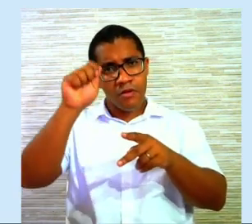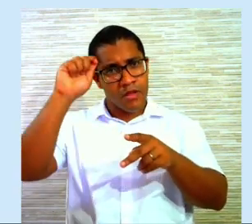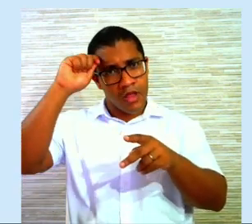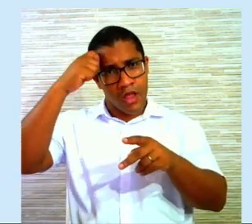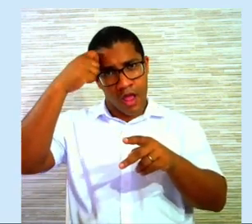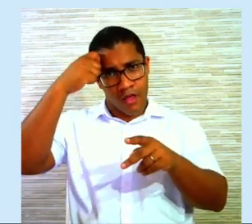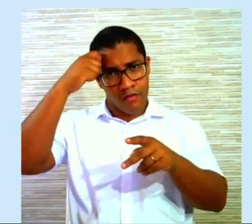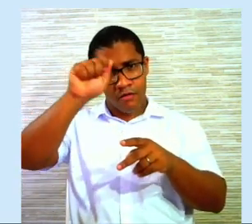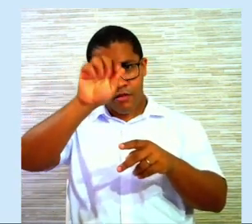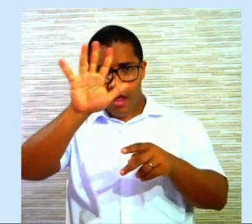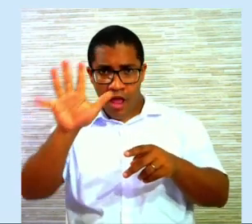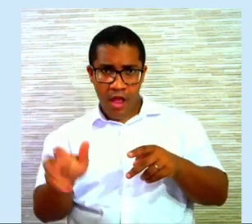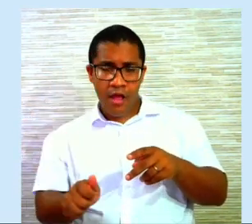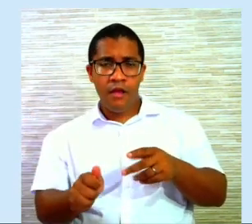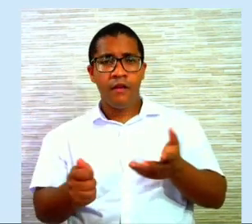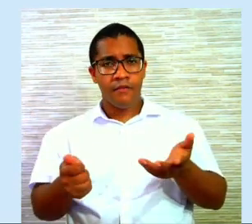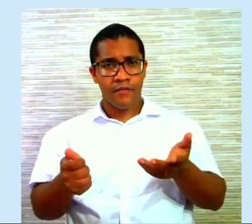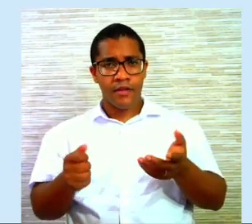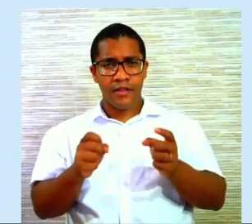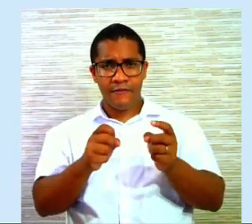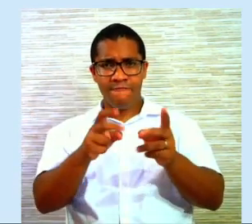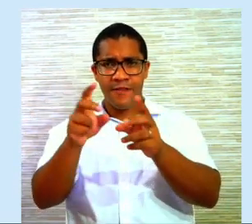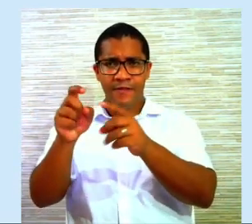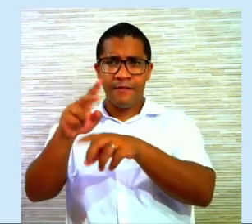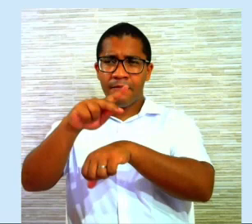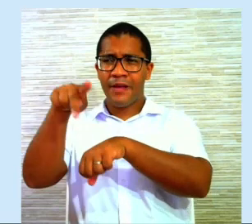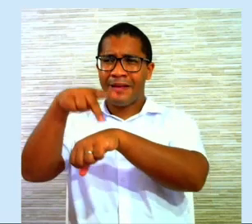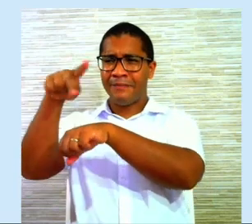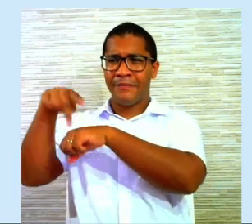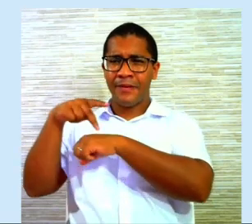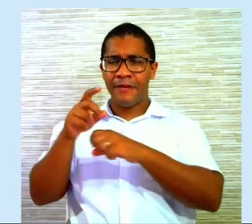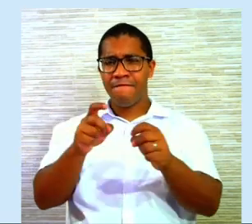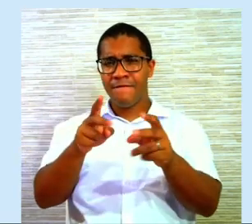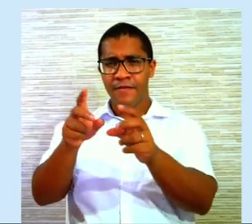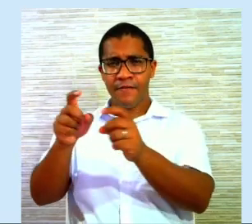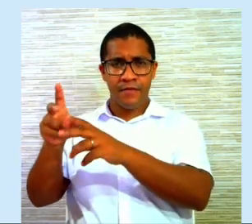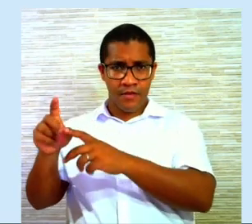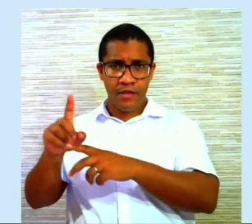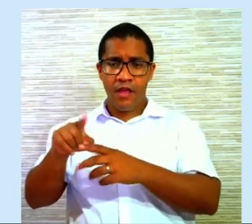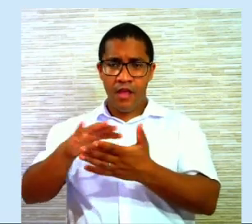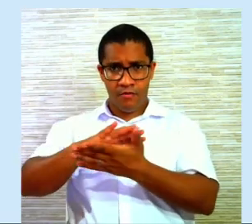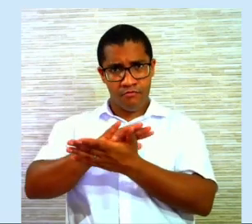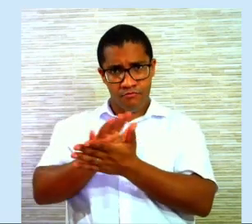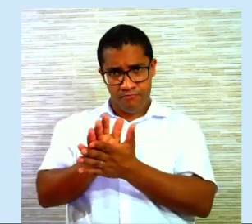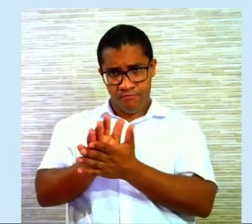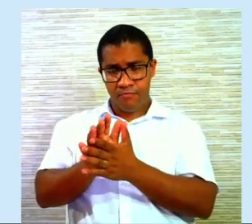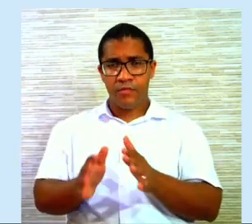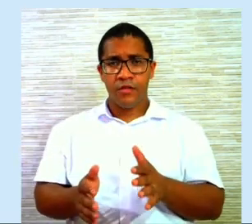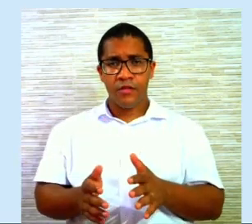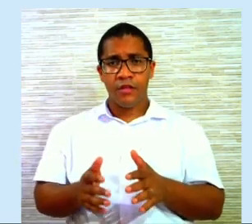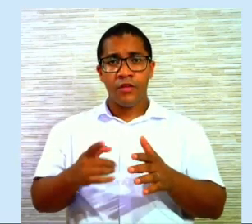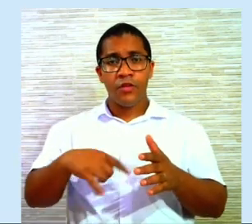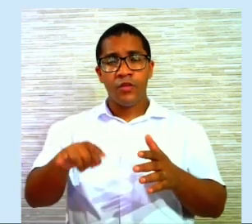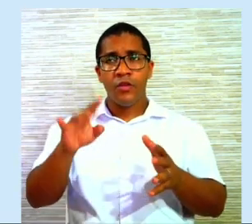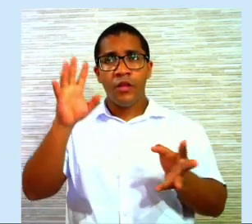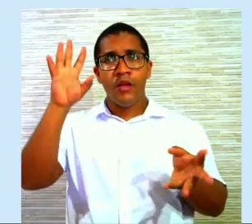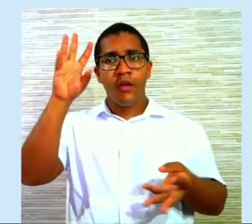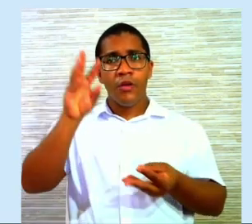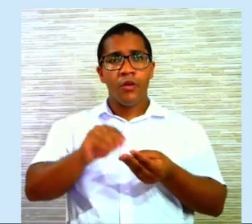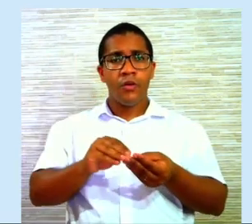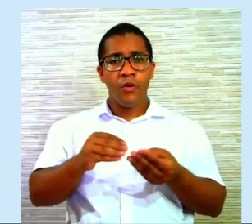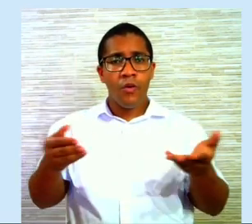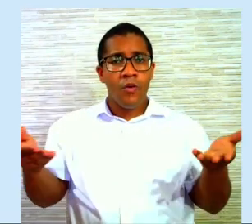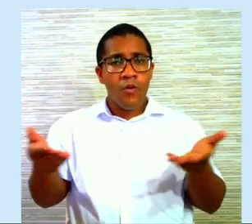eram vendidos a diversos países, é uma forma de exploração. Então, a gente chega